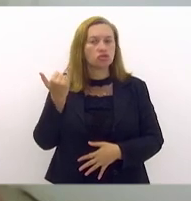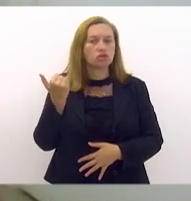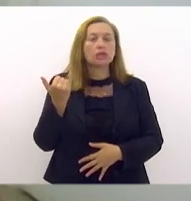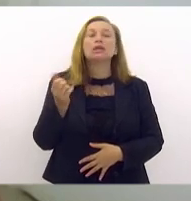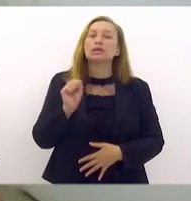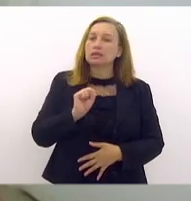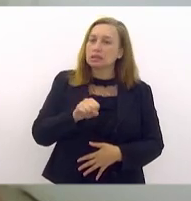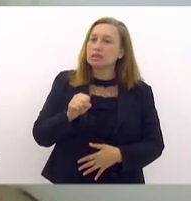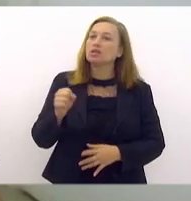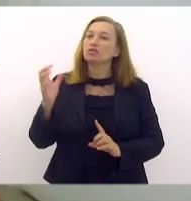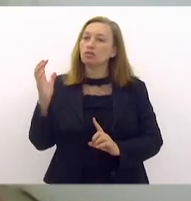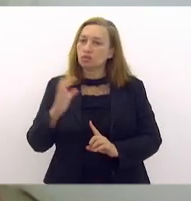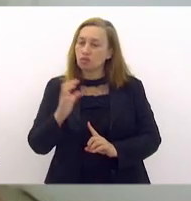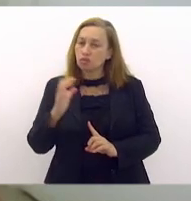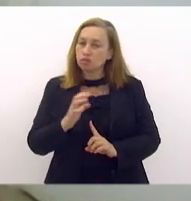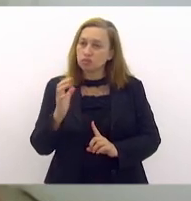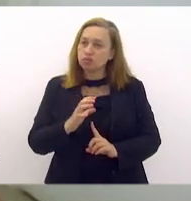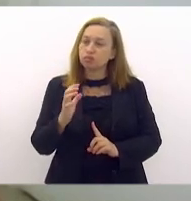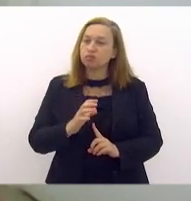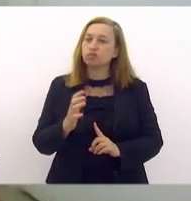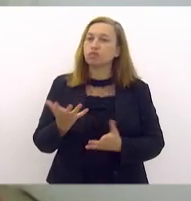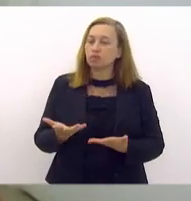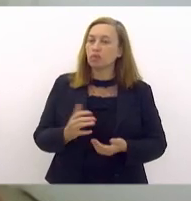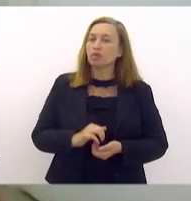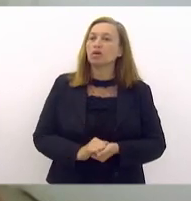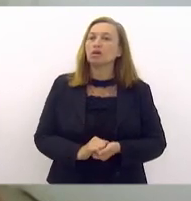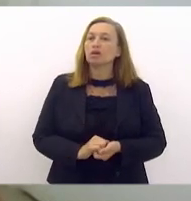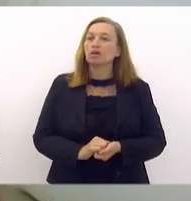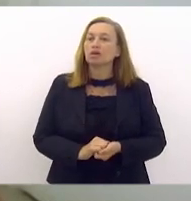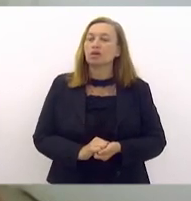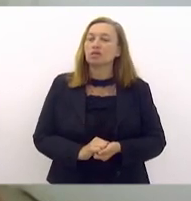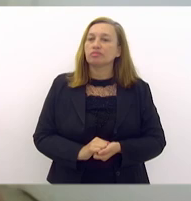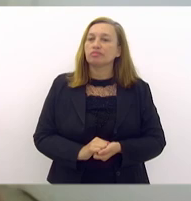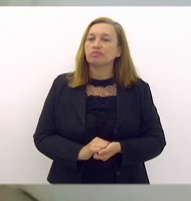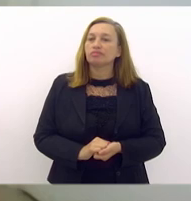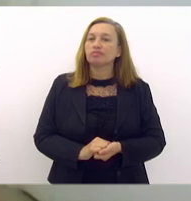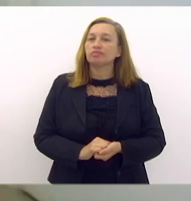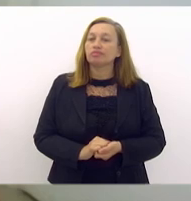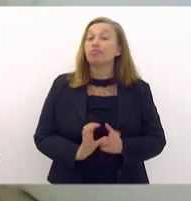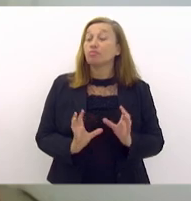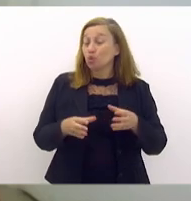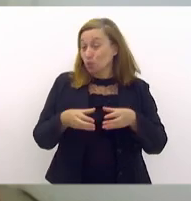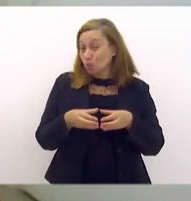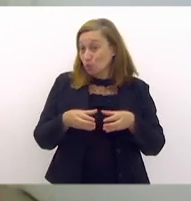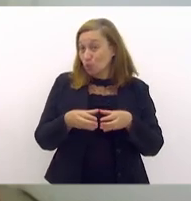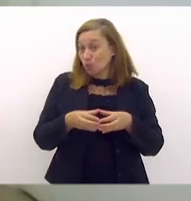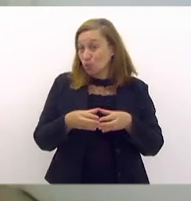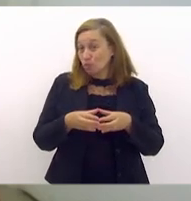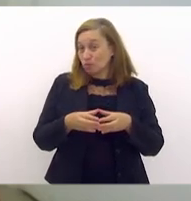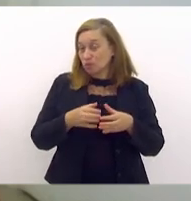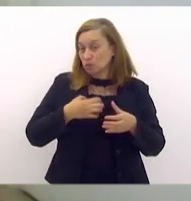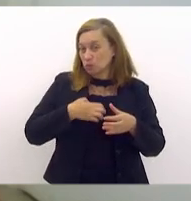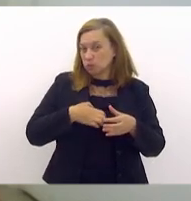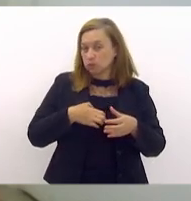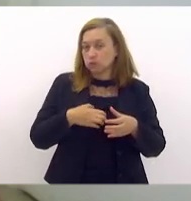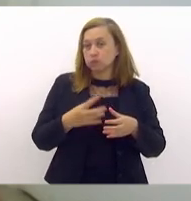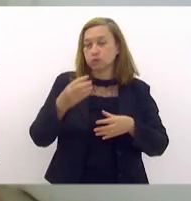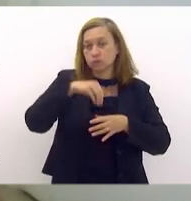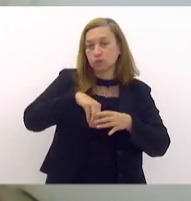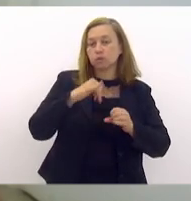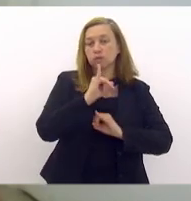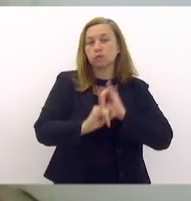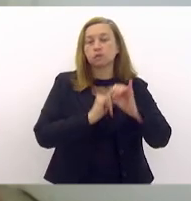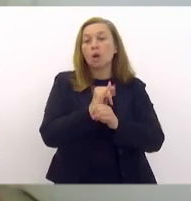sim, influencia e muito esse fenômeno de grupos, né, de ódio na internet. Então, a gente